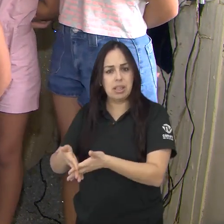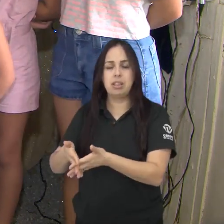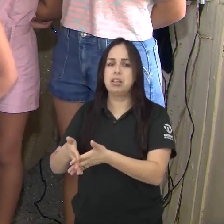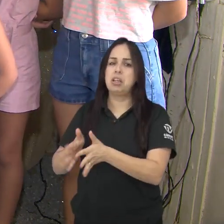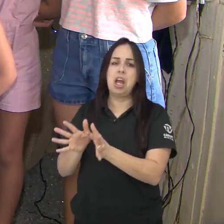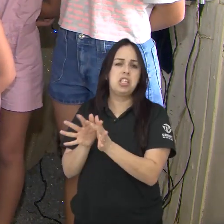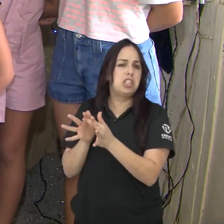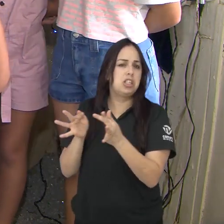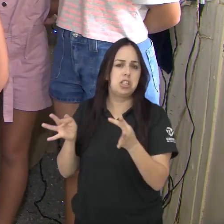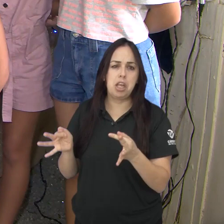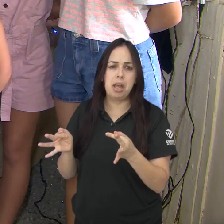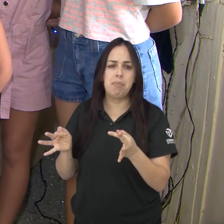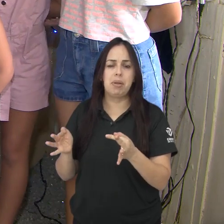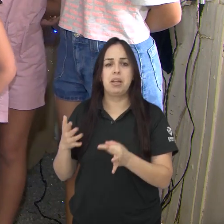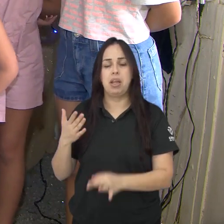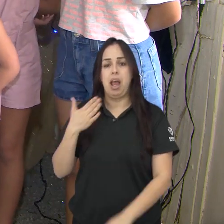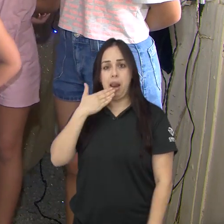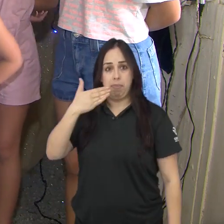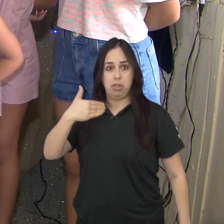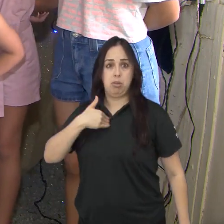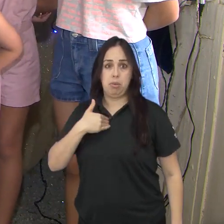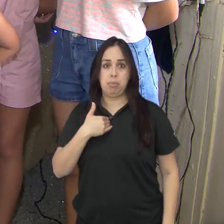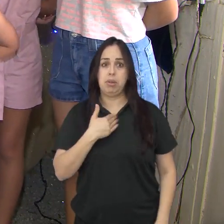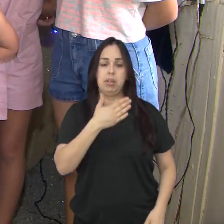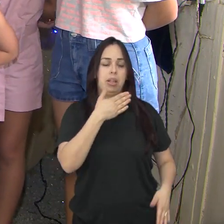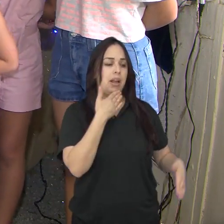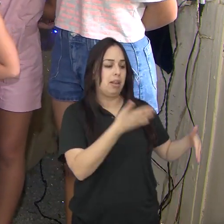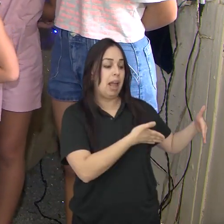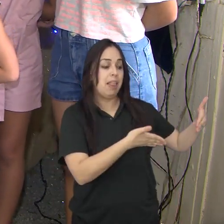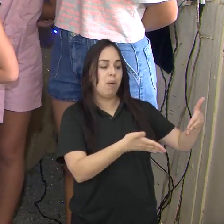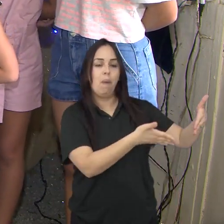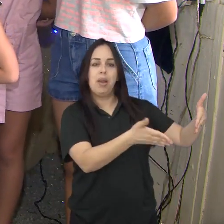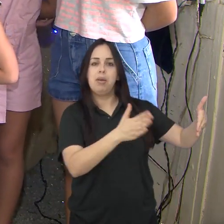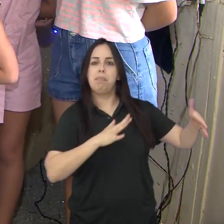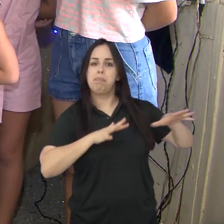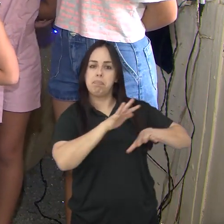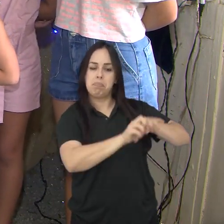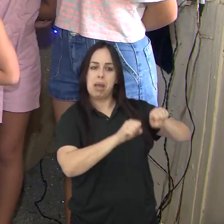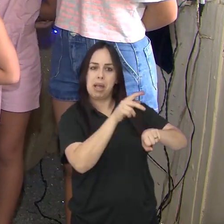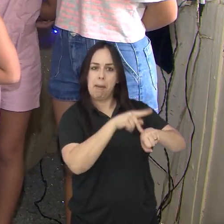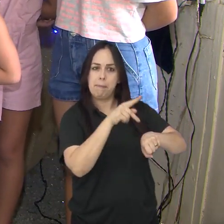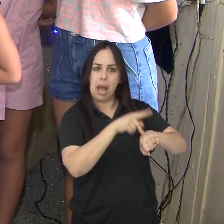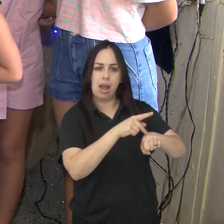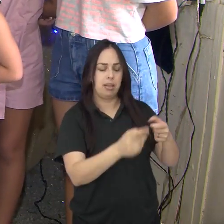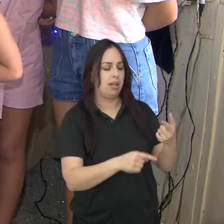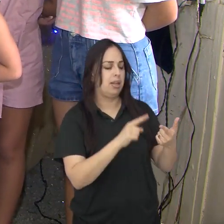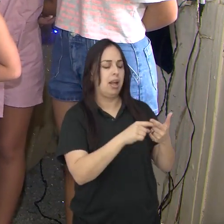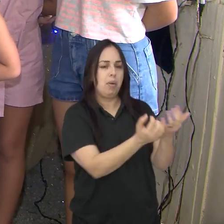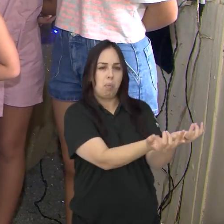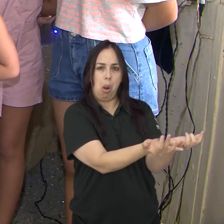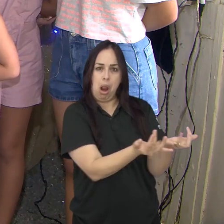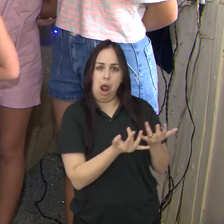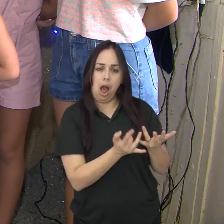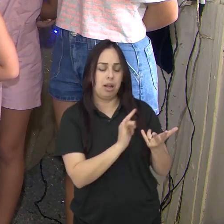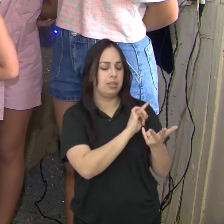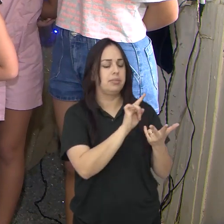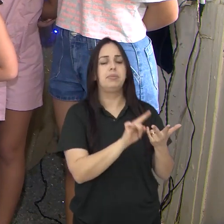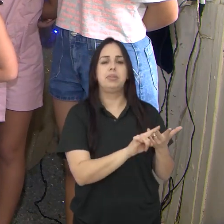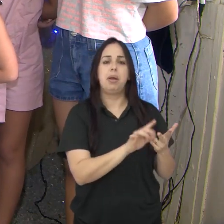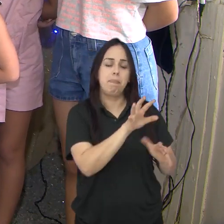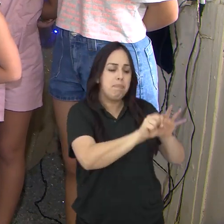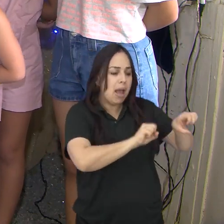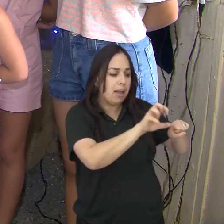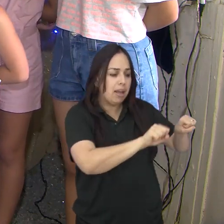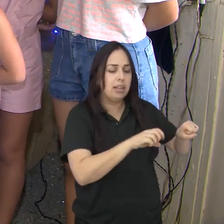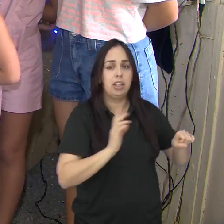tudo bem rústico. Ela me pedia para ir na beira do rio buscar as pedrinhas, e mato, grama. Então